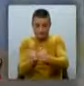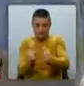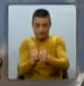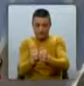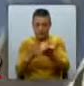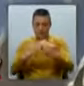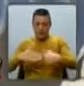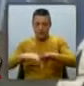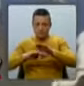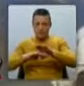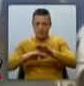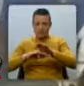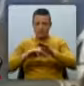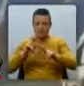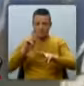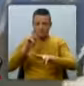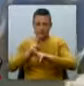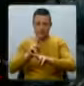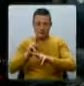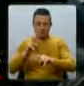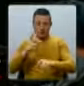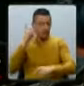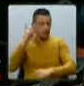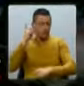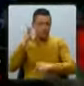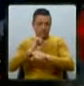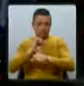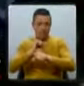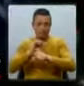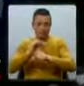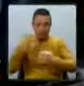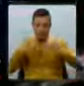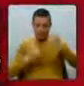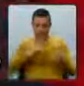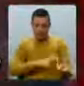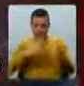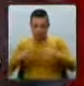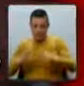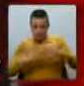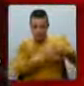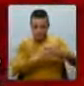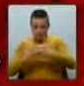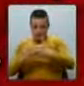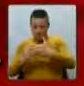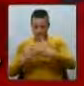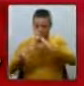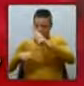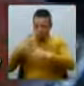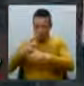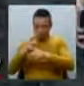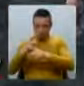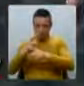autoridades apreenderam armas, munições e telemóveis. Os presos contestaram a transferência de líderes de gangues para outras prisões